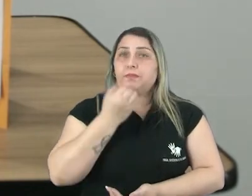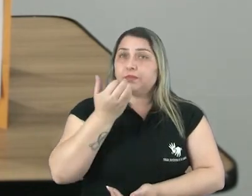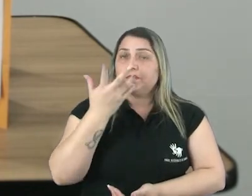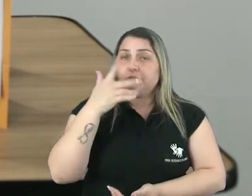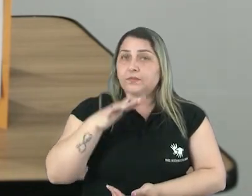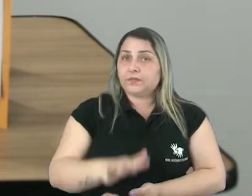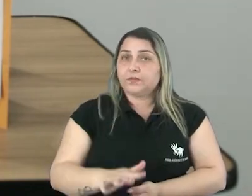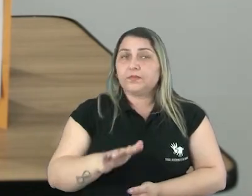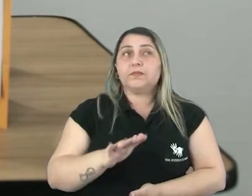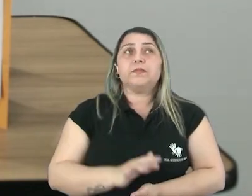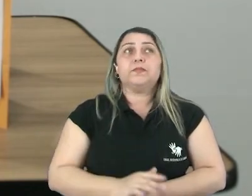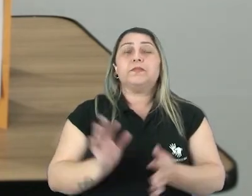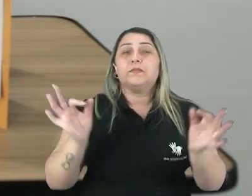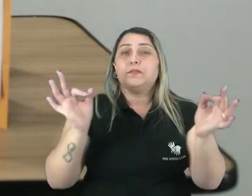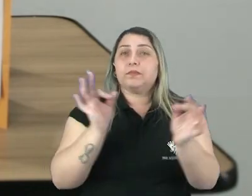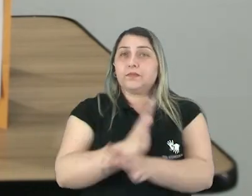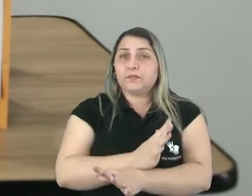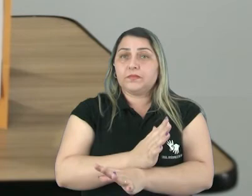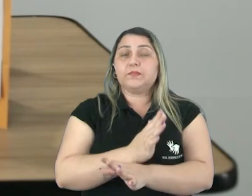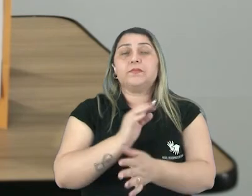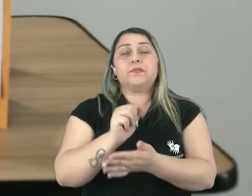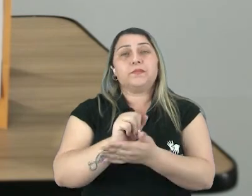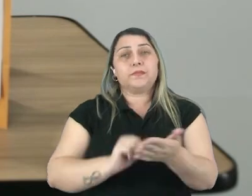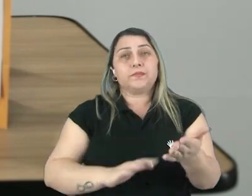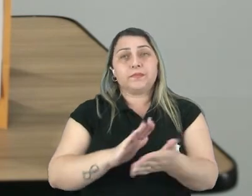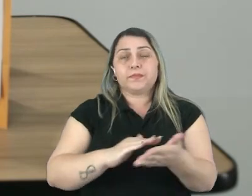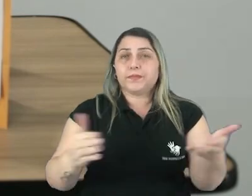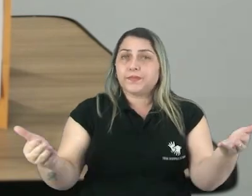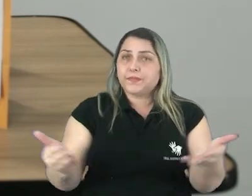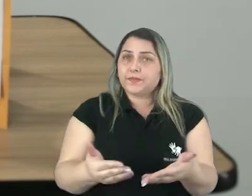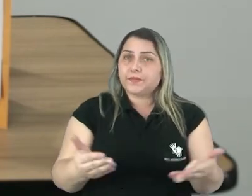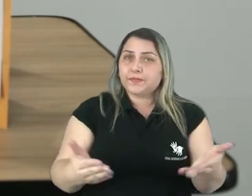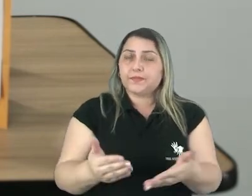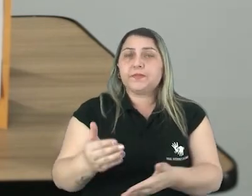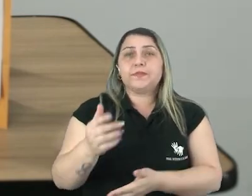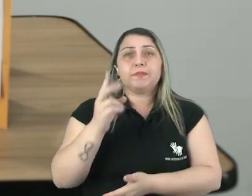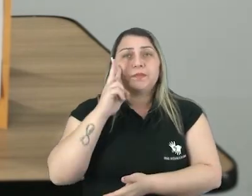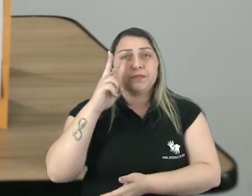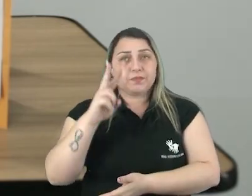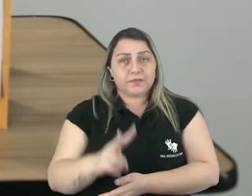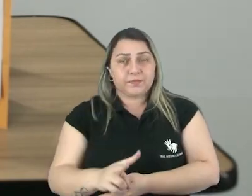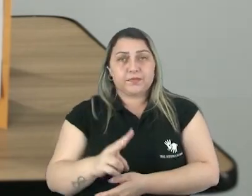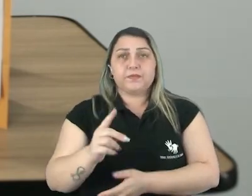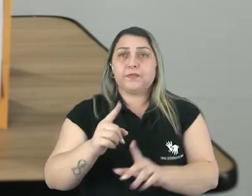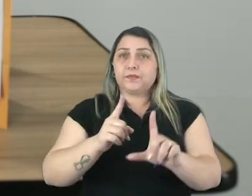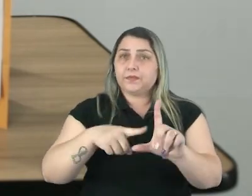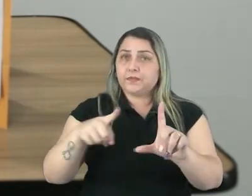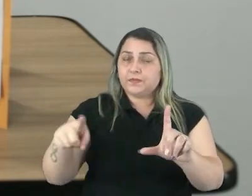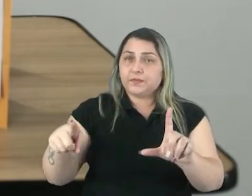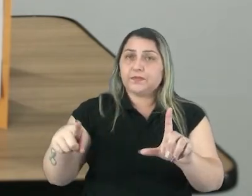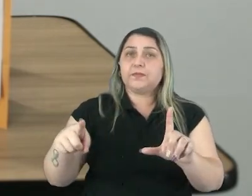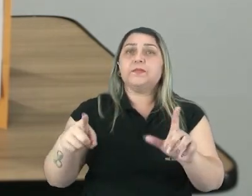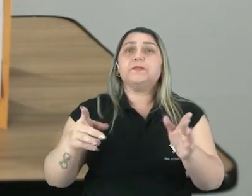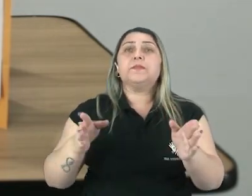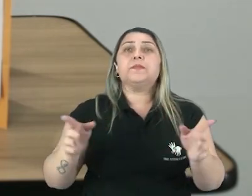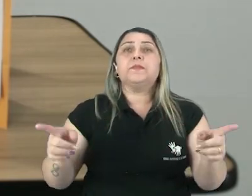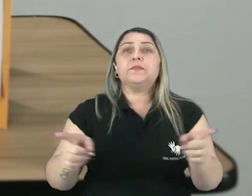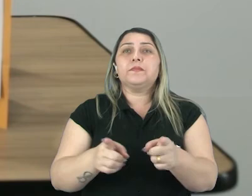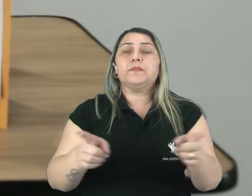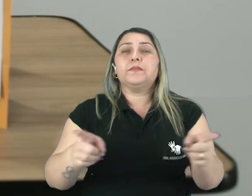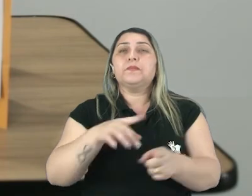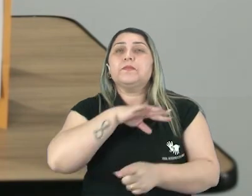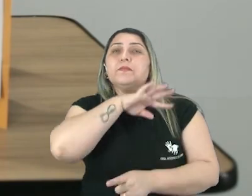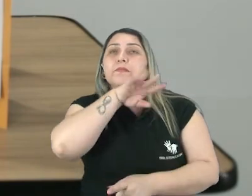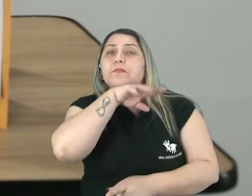Muito bem, crianças, então nós concluímos a nossa atividade de hoje. Nós analisamos neste gráfico as medidas destes